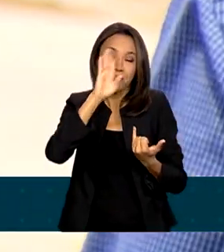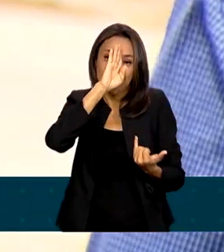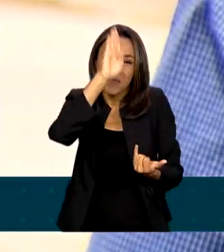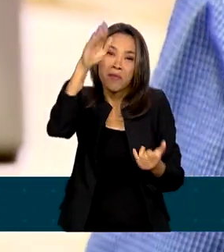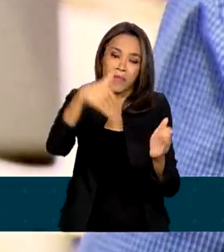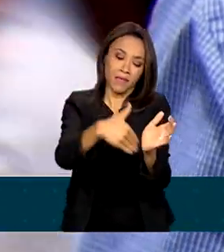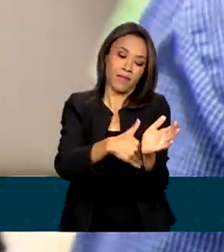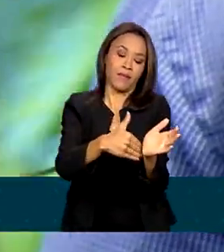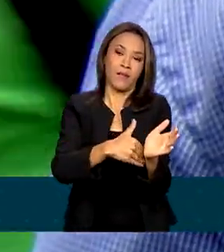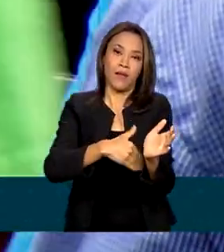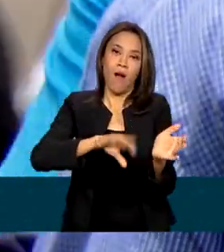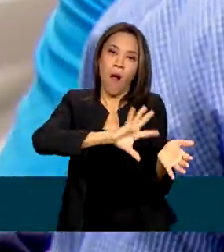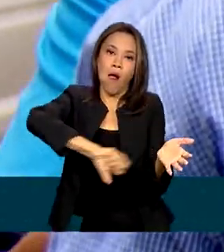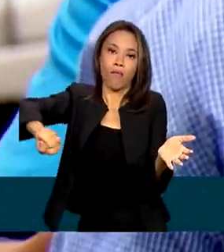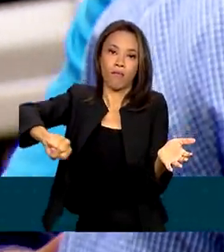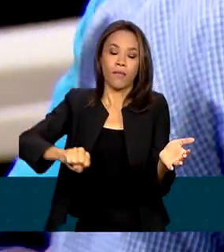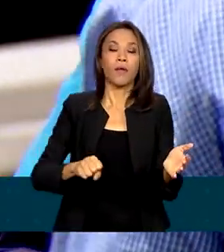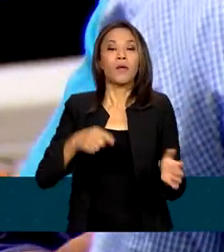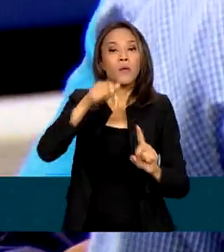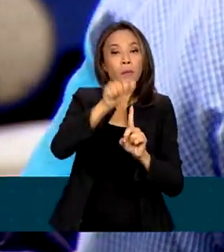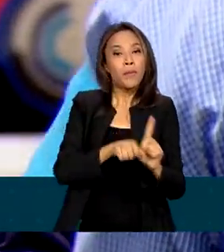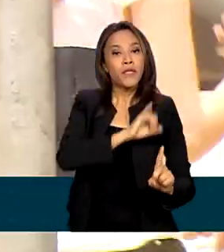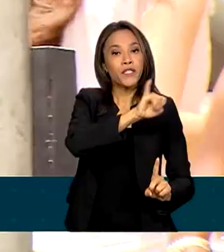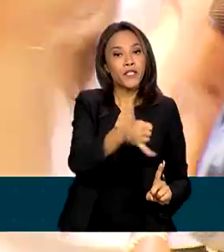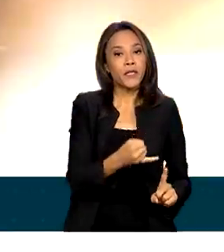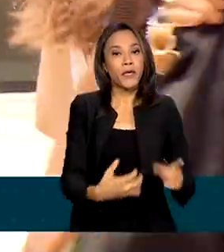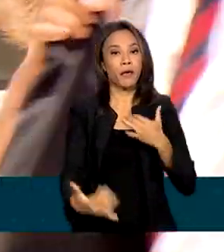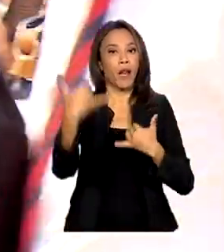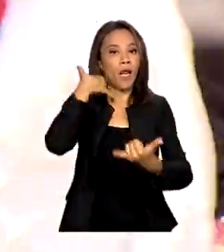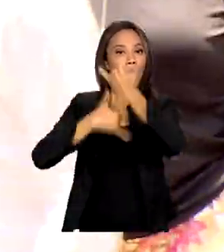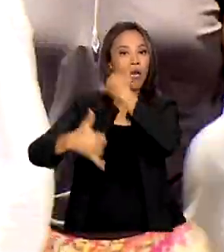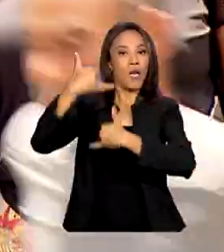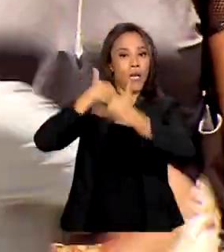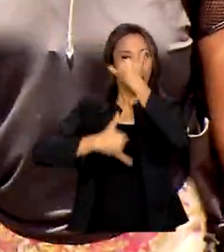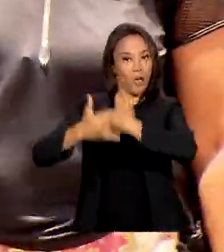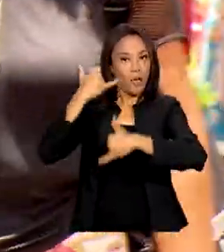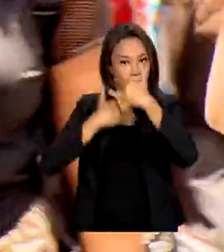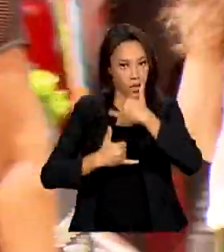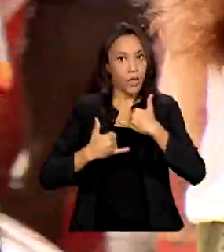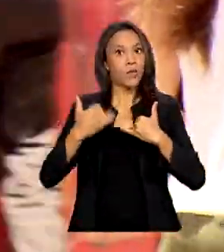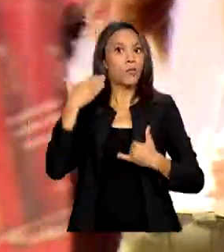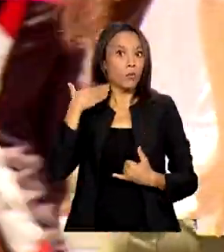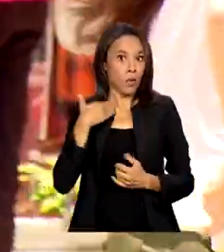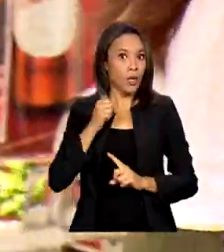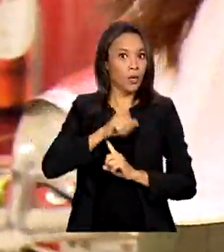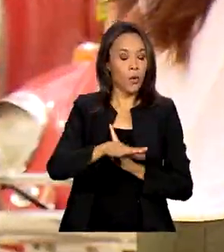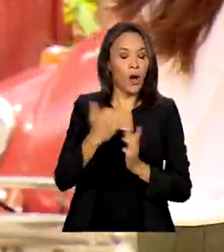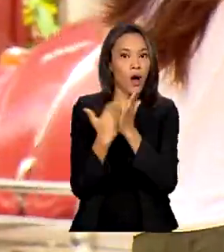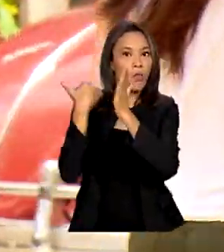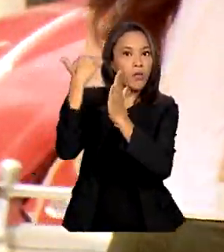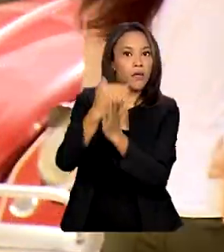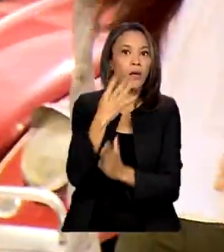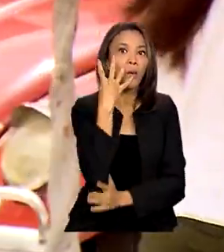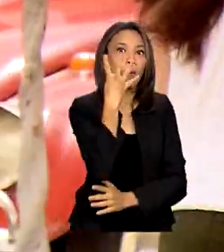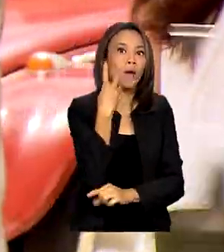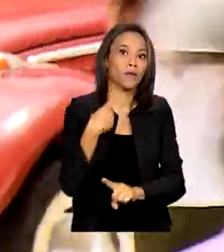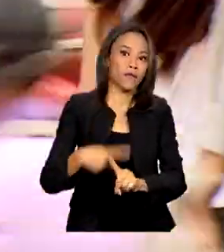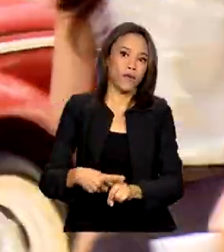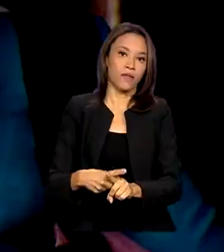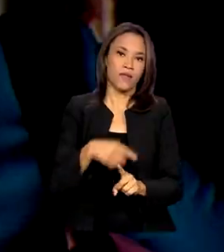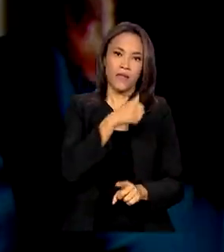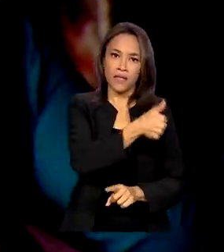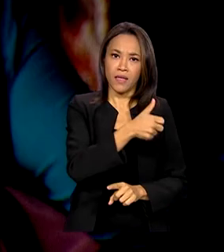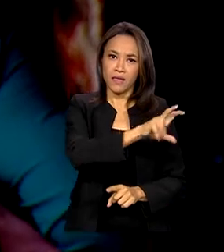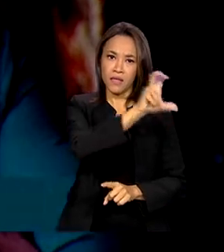só no mês de janeiro as ligações para o canal de atendimento do Banco aumentaram quatro vezes de